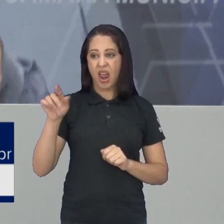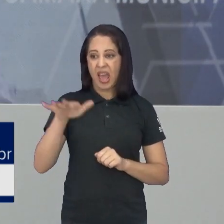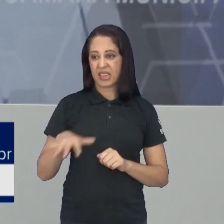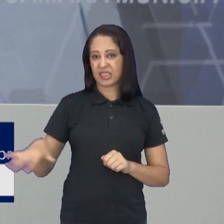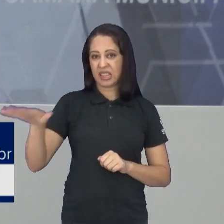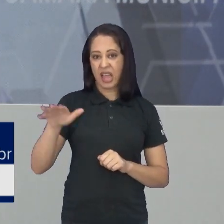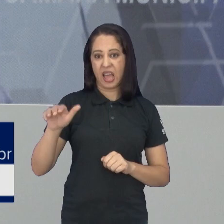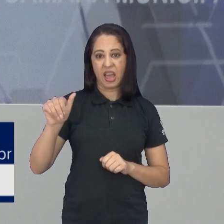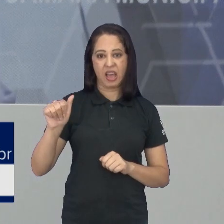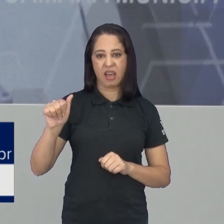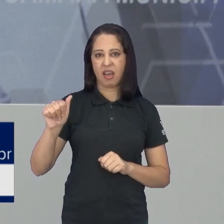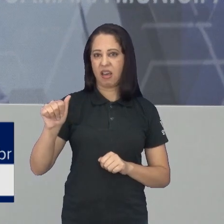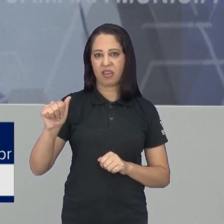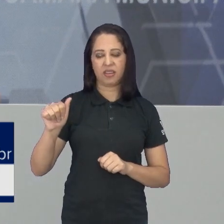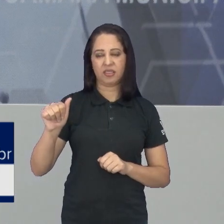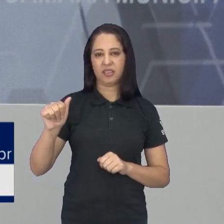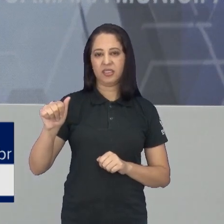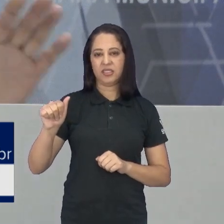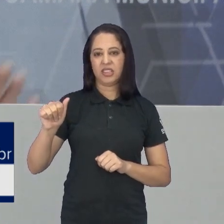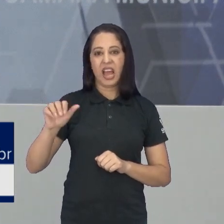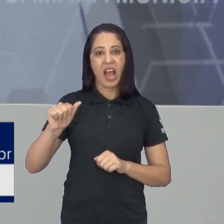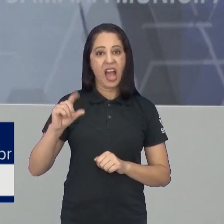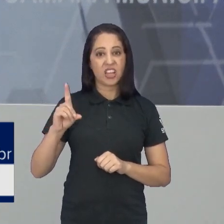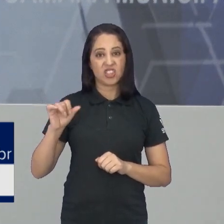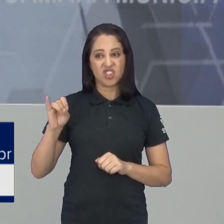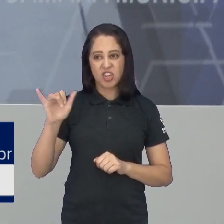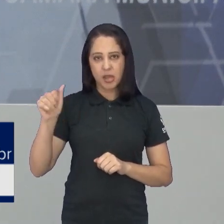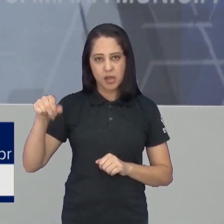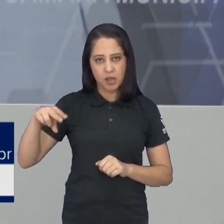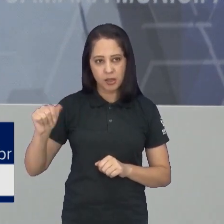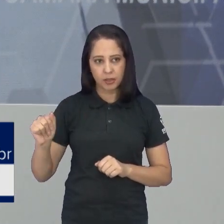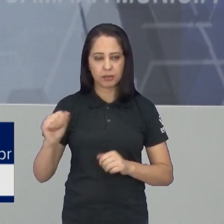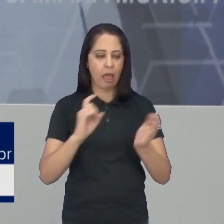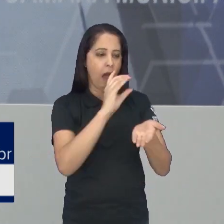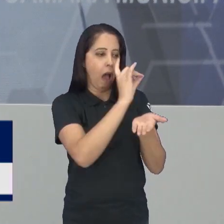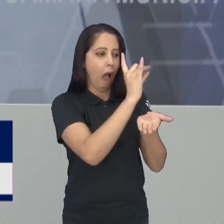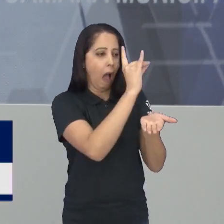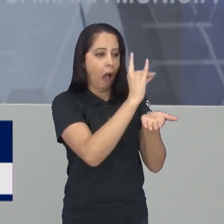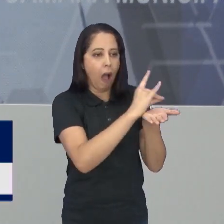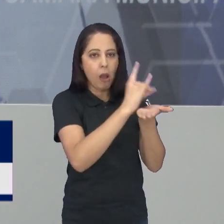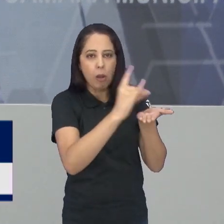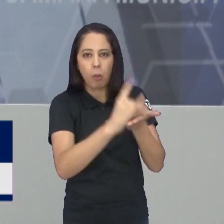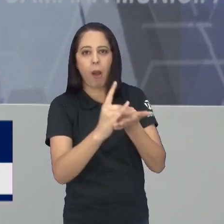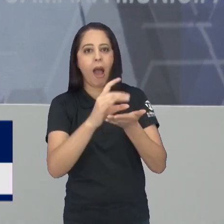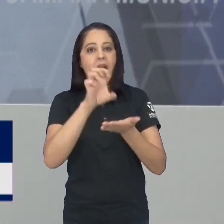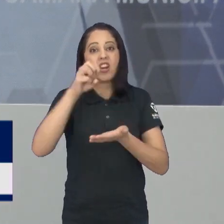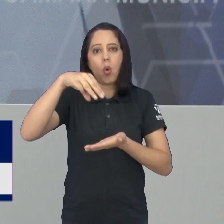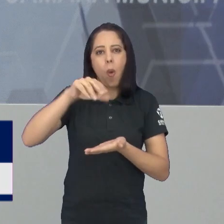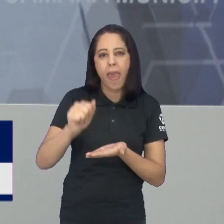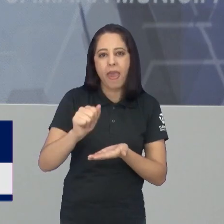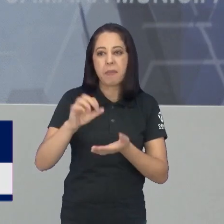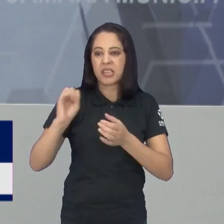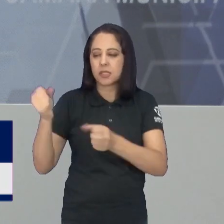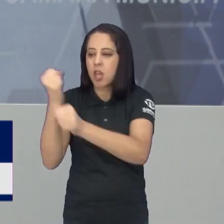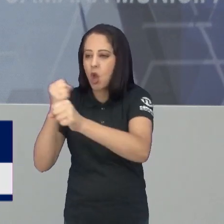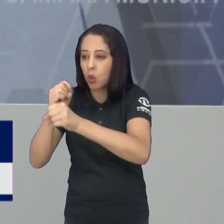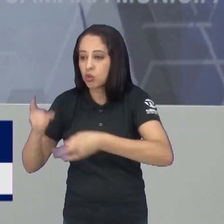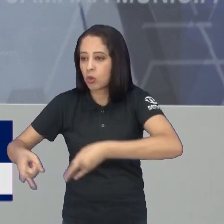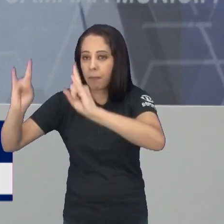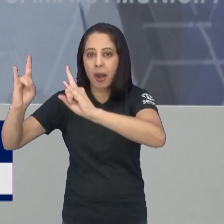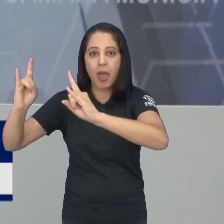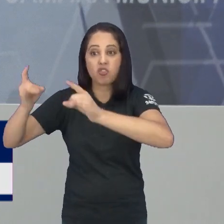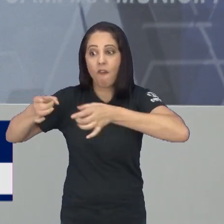no Jardim Aquários, ele vende em uma semana, em um mês. Então, aonde precisa, na